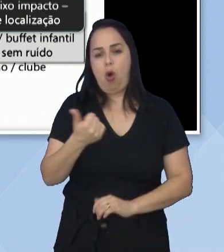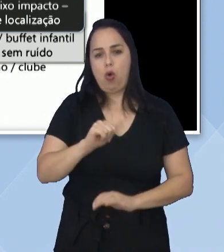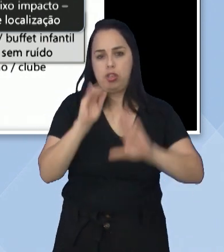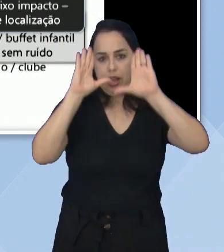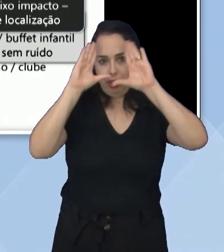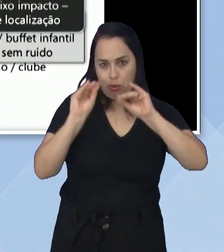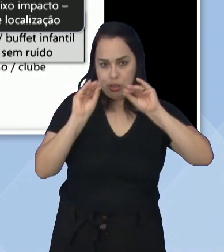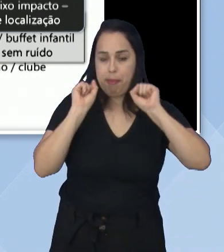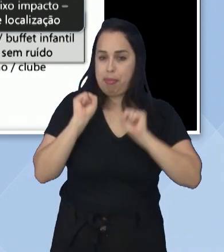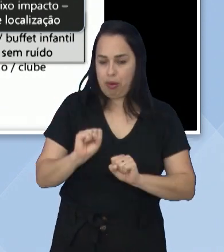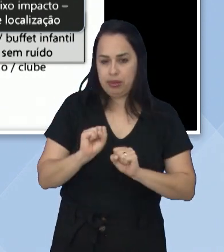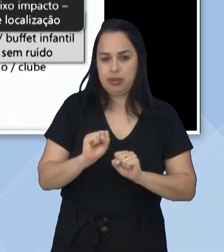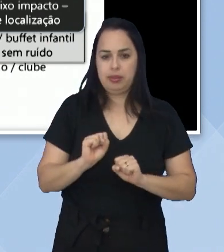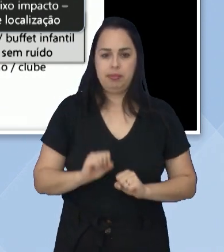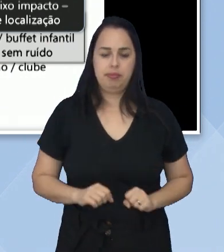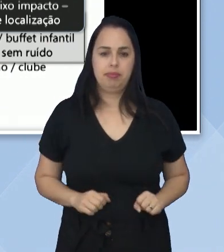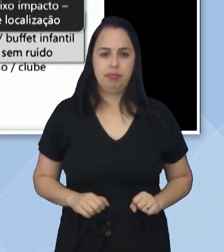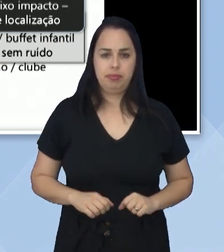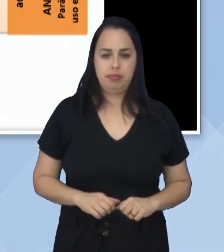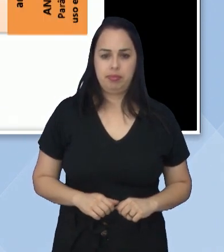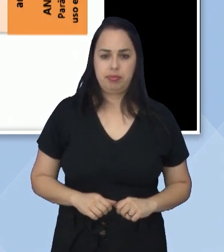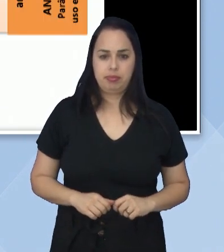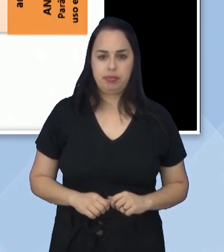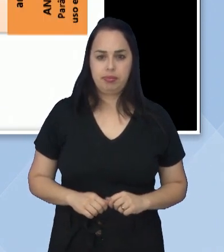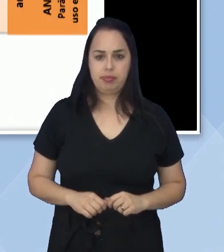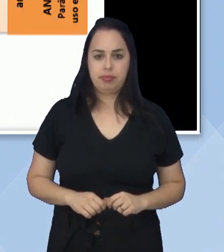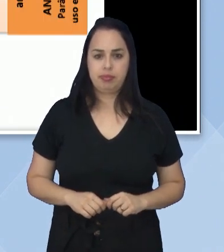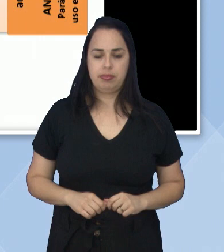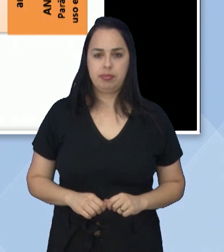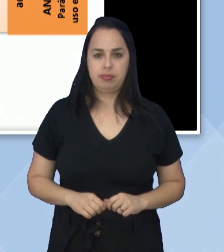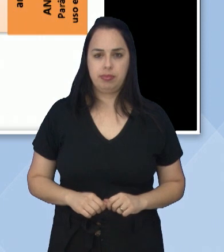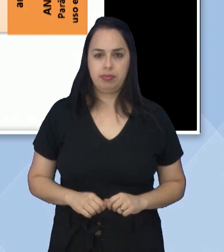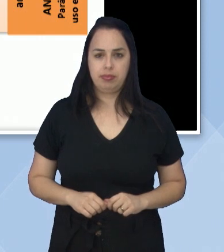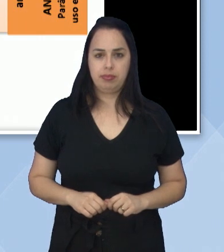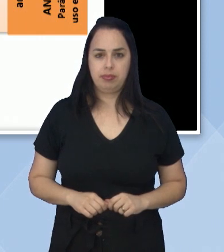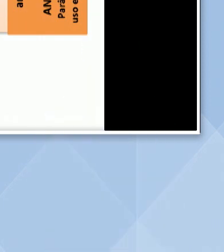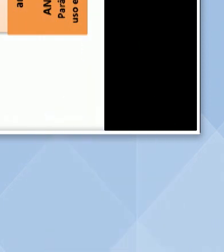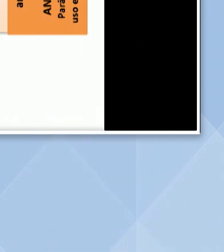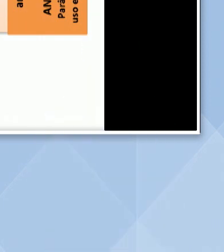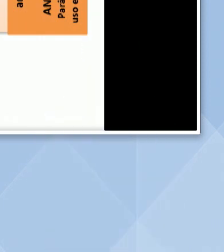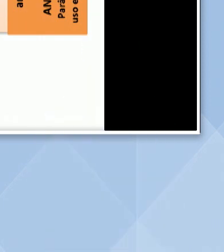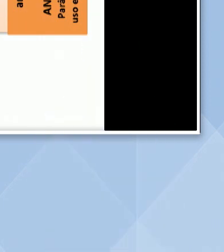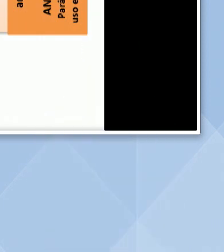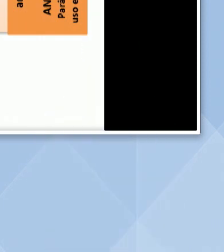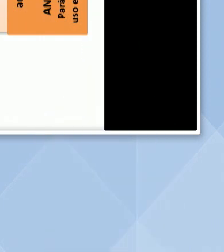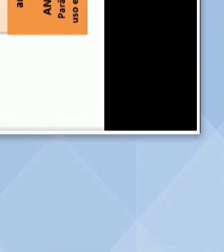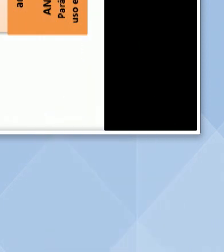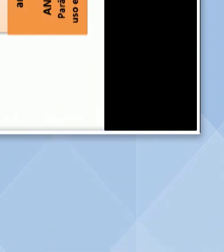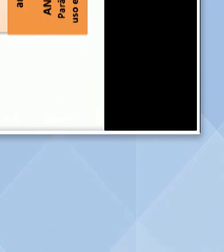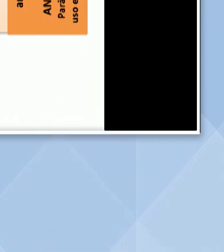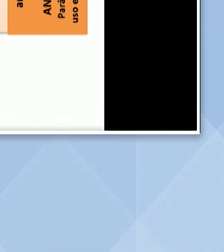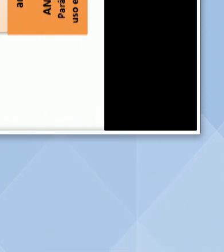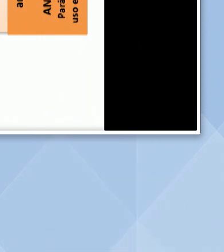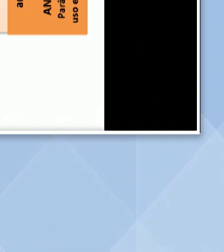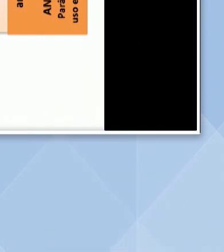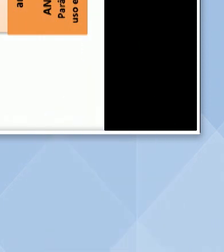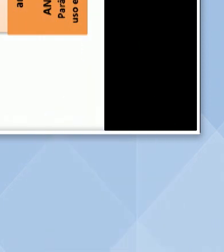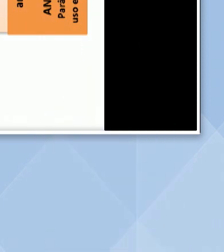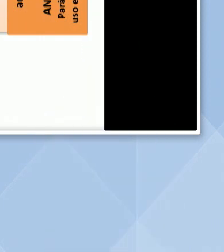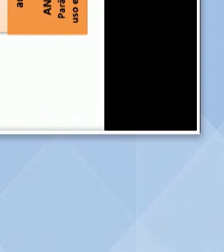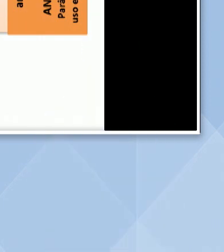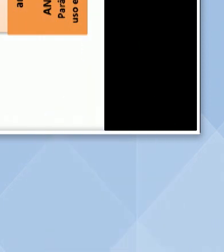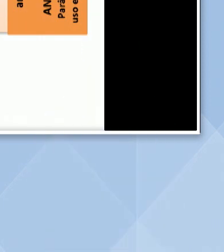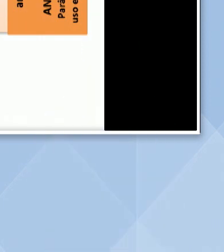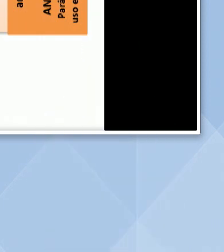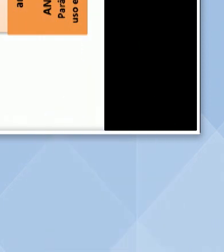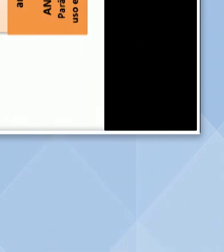ruído essa questão toda na cidade Bom vamos lá agora não tô chegando nós estamos também incluindo